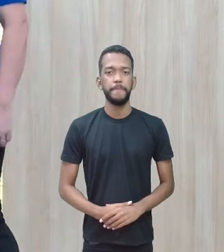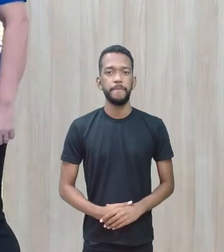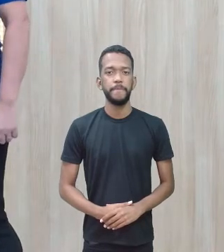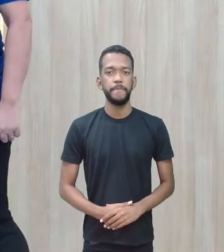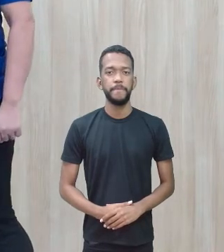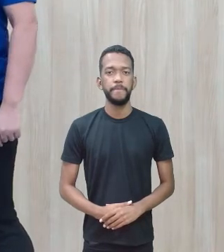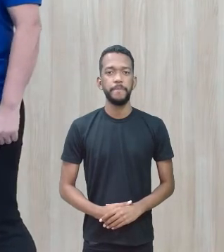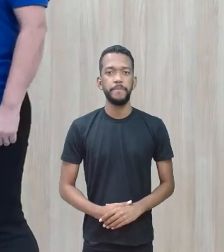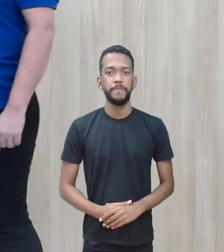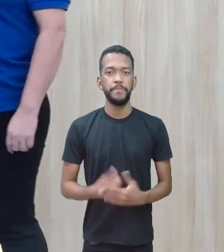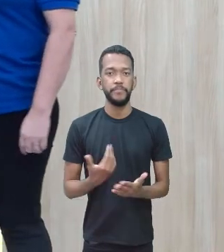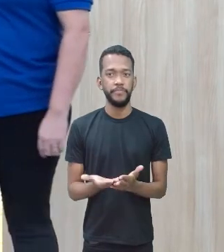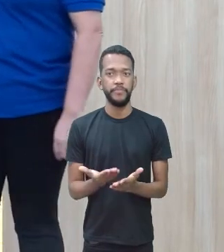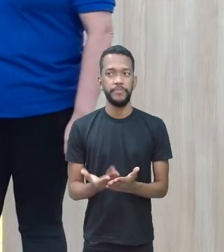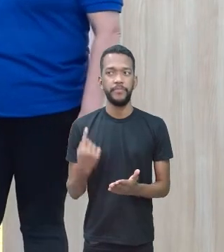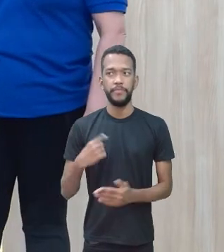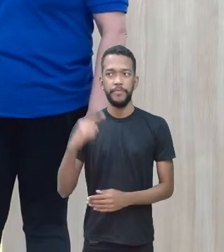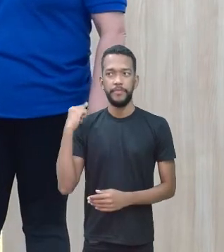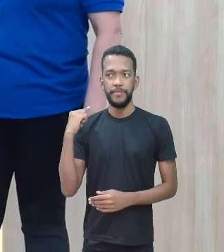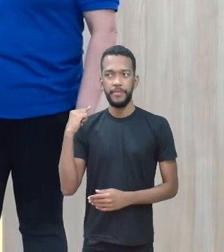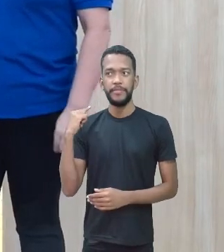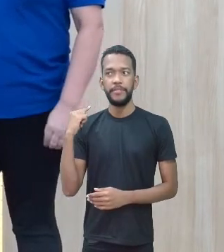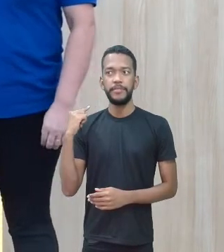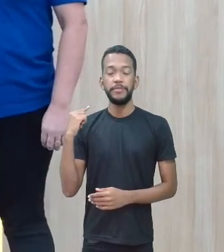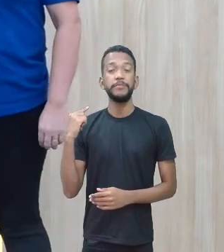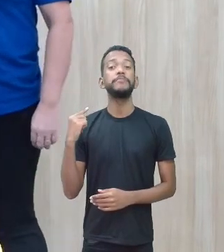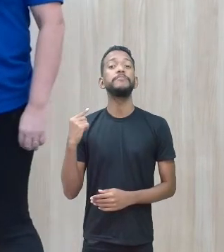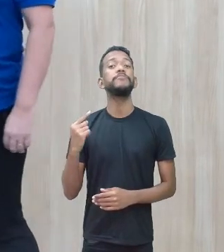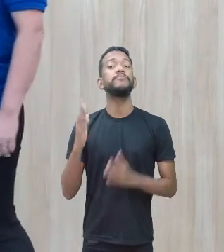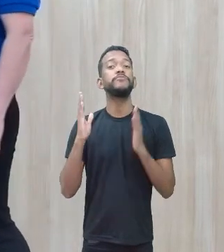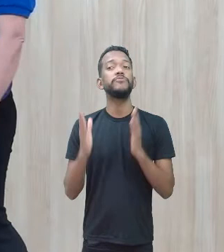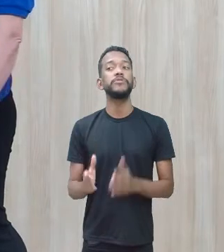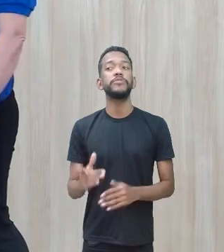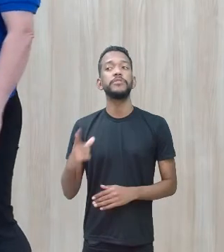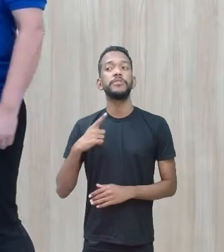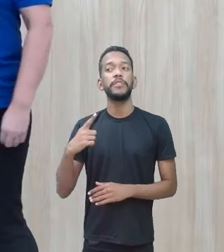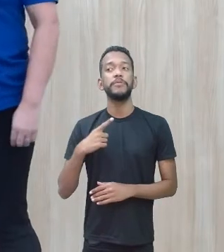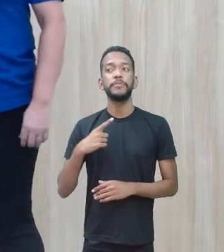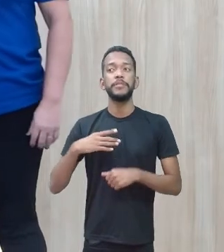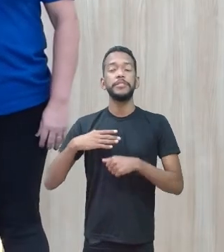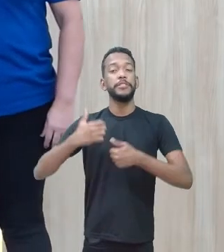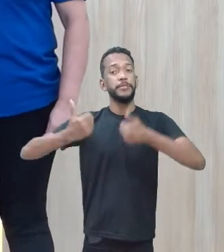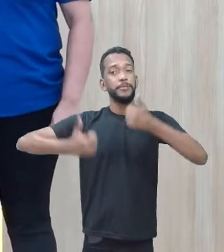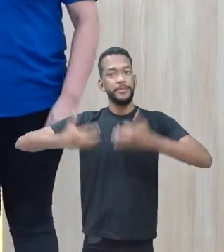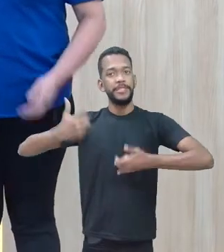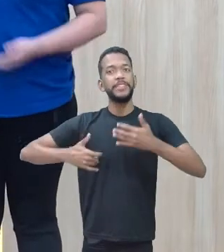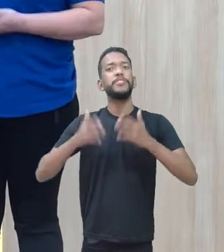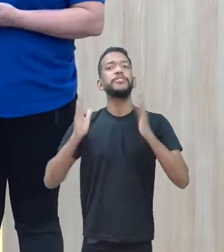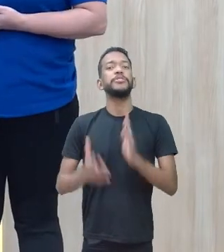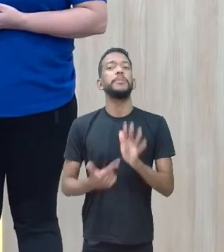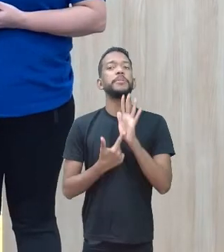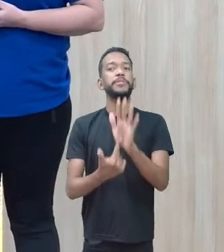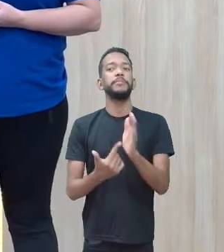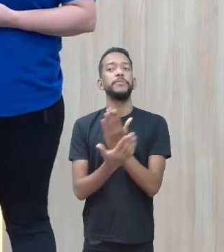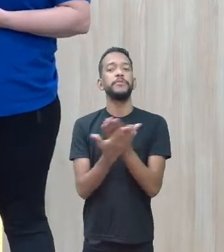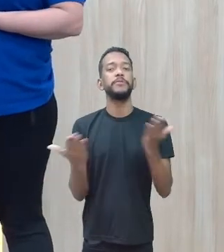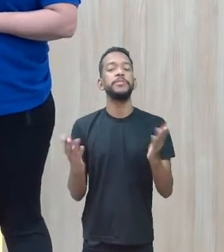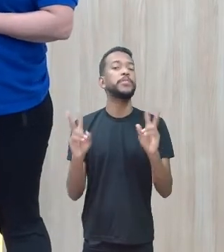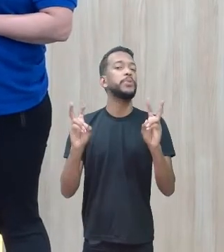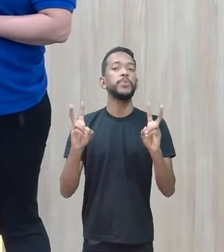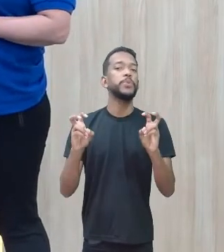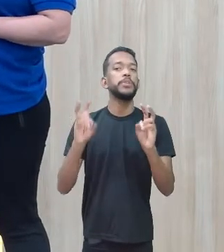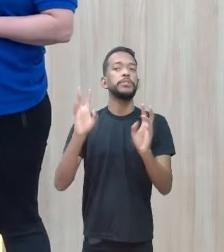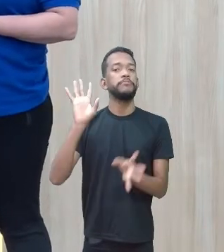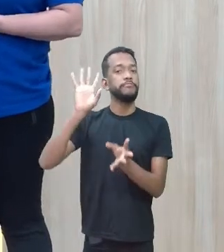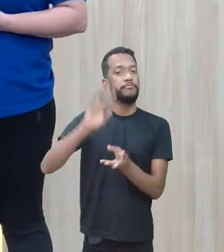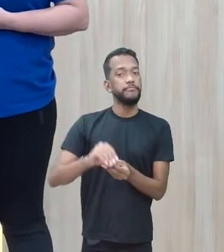Na aula anterior, de ontem, nós estávamos falando, eu apresentei para vocês o conteúdo, o tema